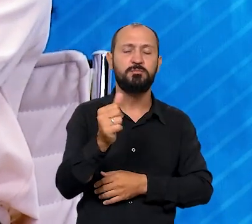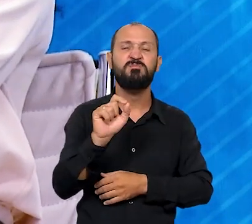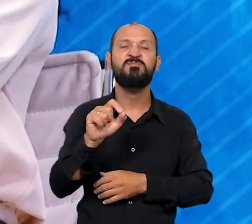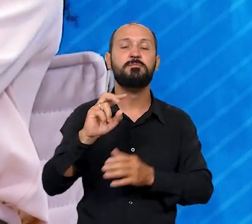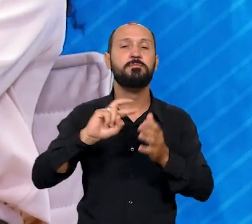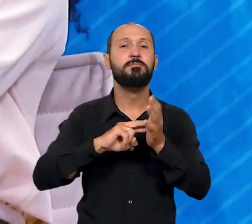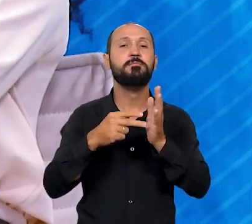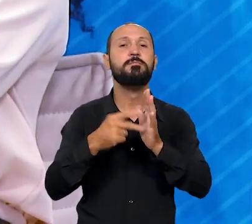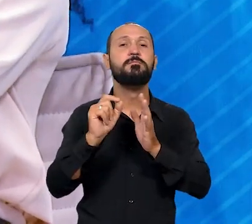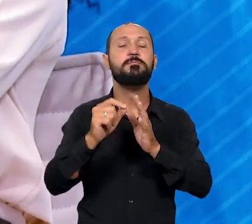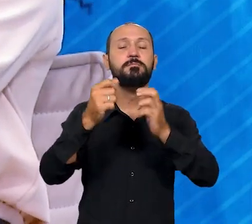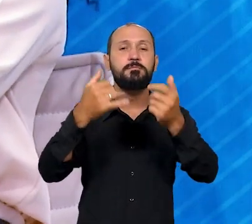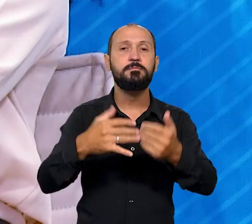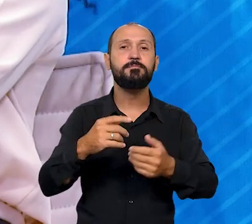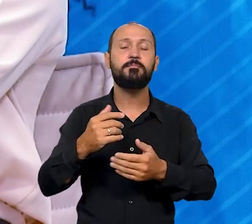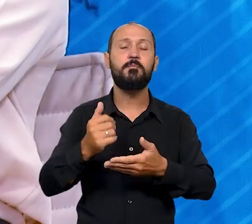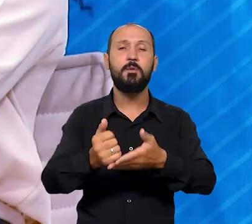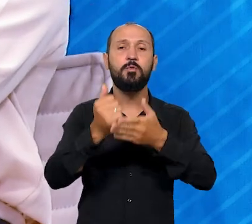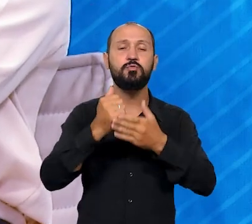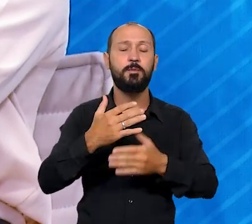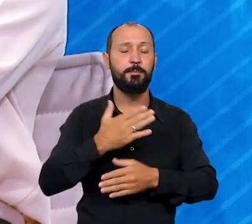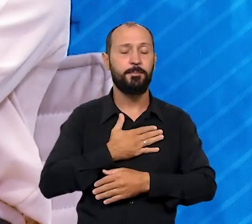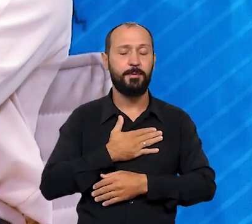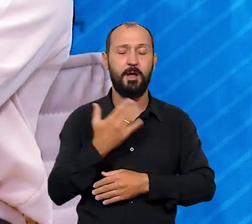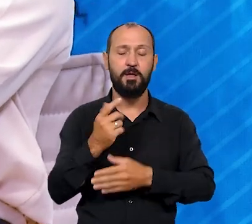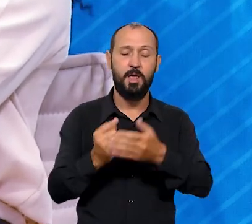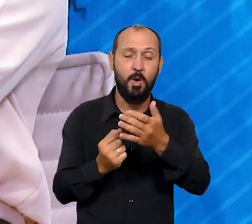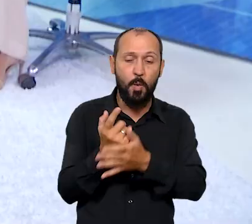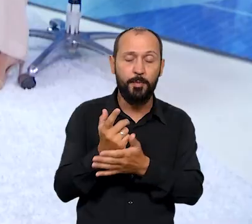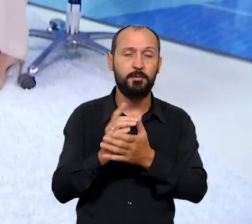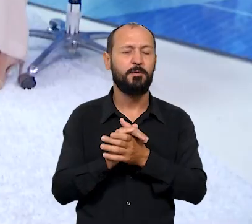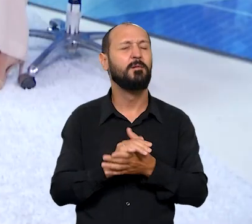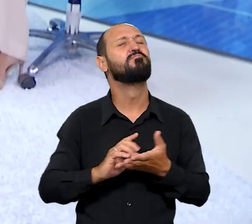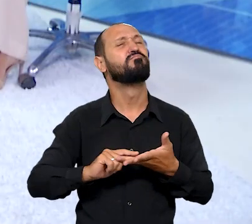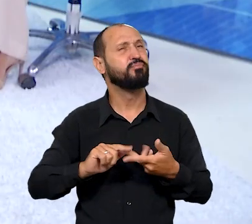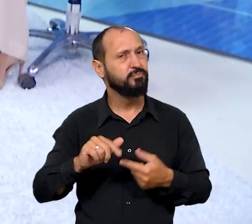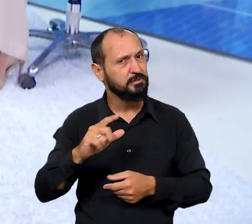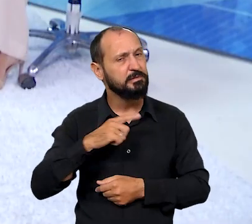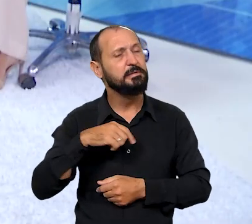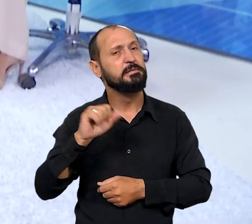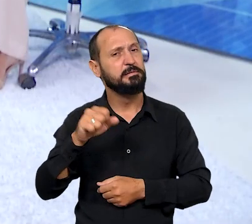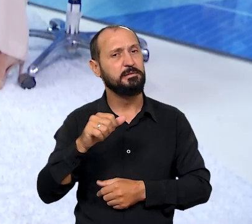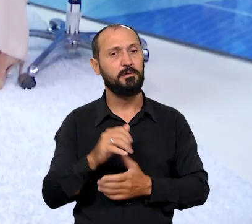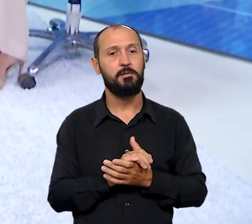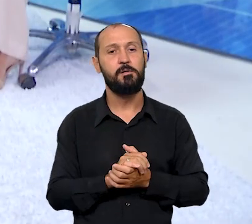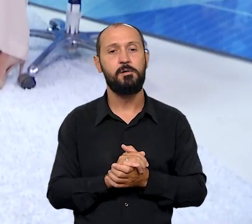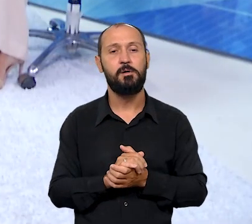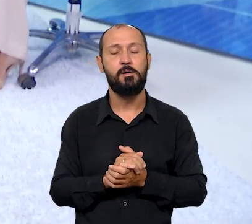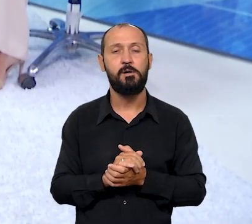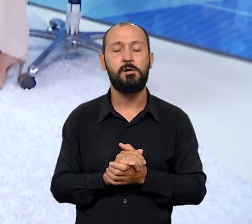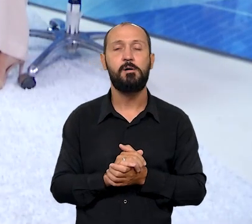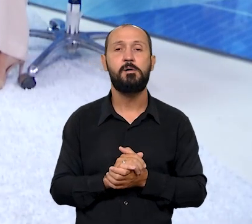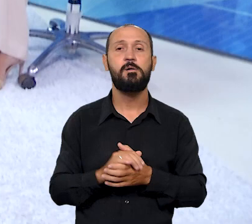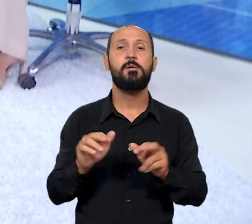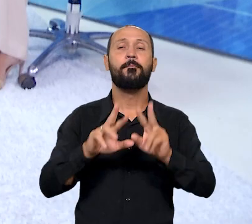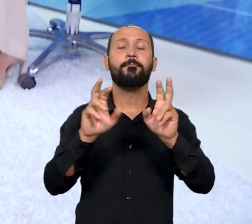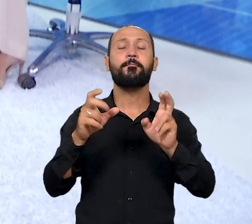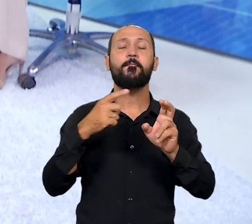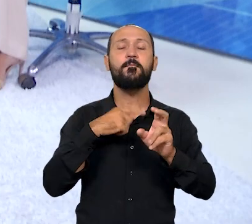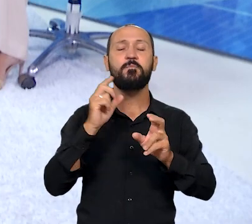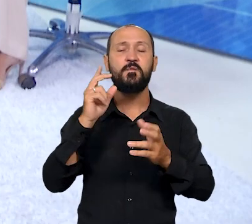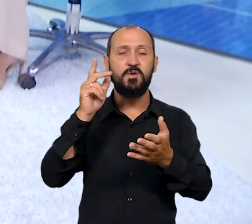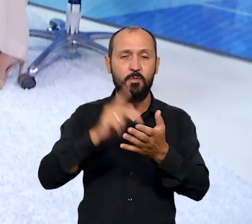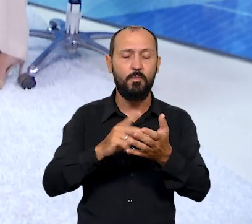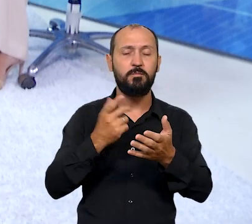2021. O que ela traz de benefício para o consumidor? Vários benefícios, Silvia. Por exemplo, falando da